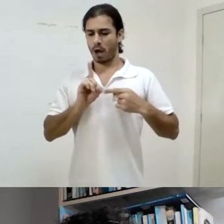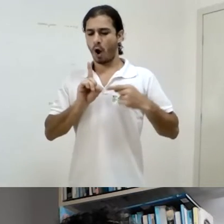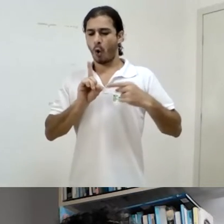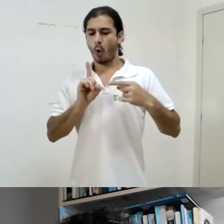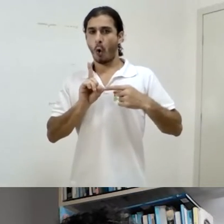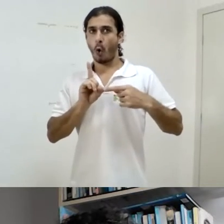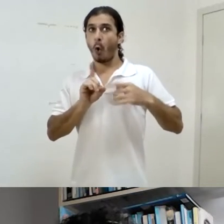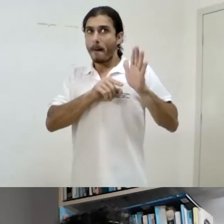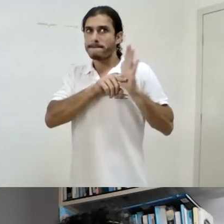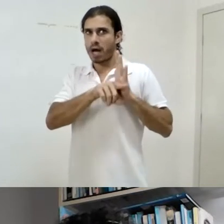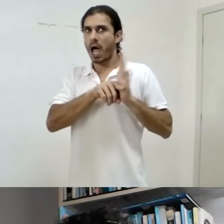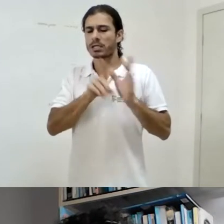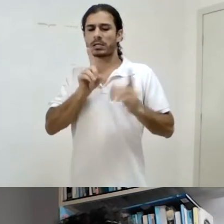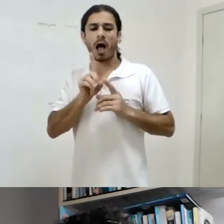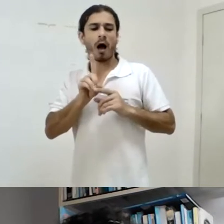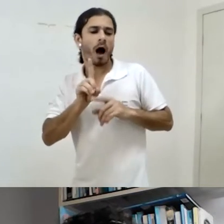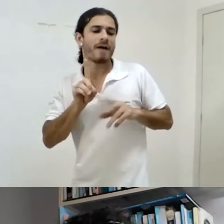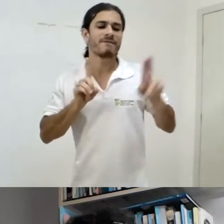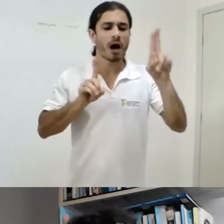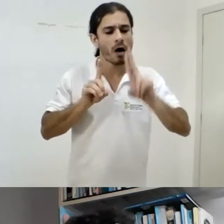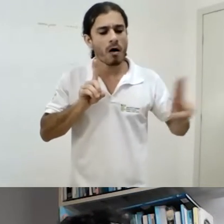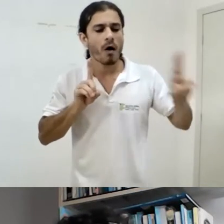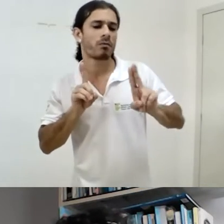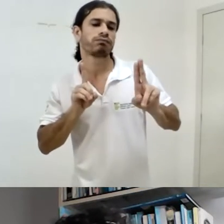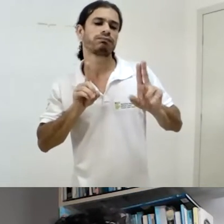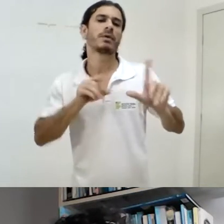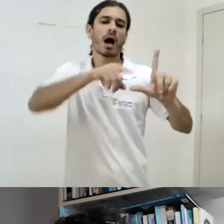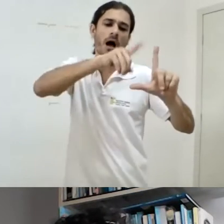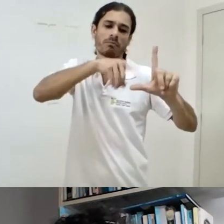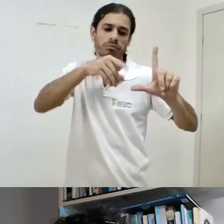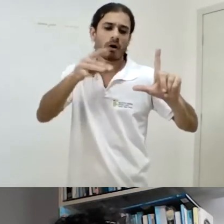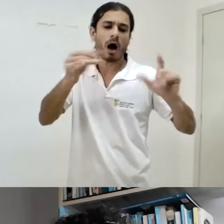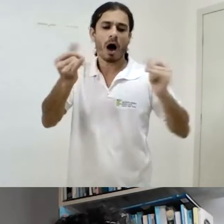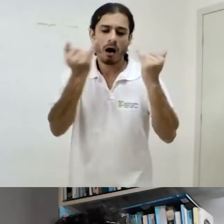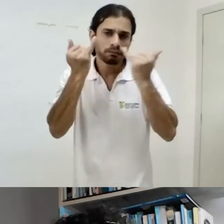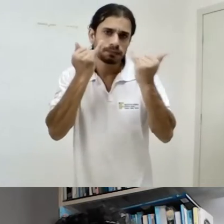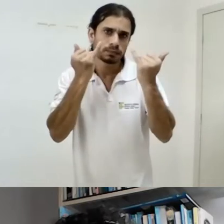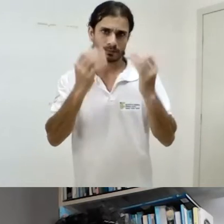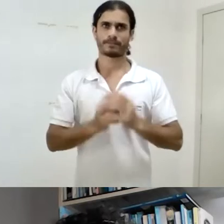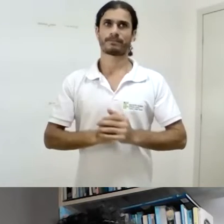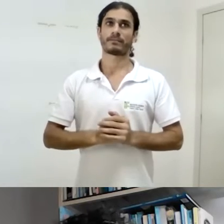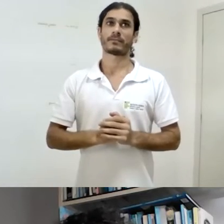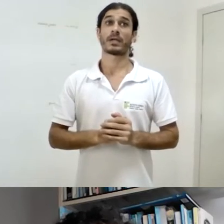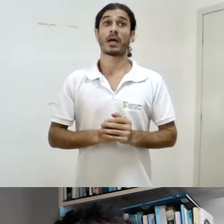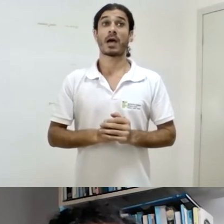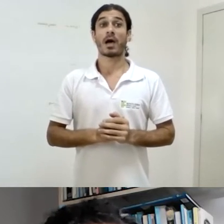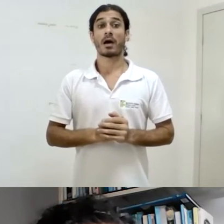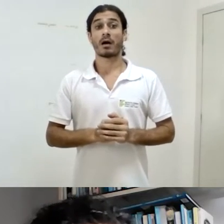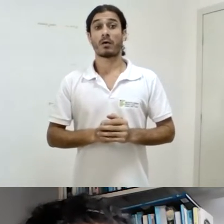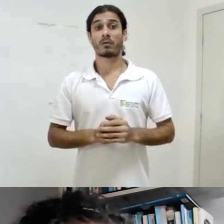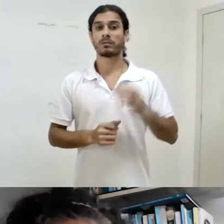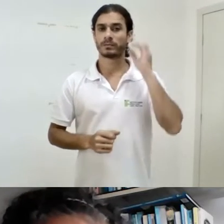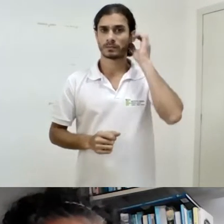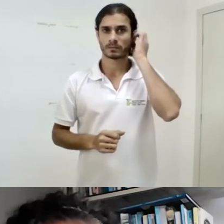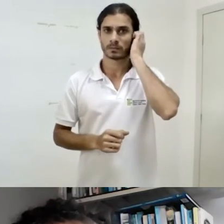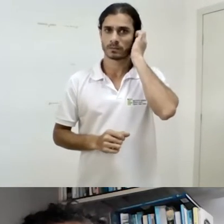Foi? A finalidade, né? A finalidade, né? Exatamente. Mesmo que analisando estatisticamente se é um cunho